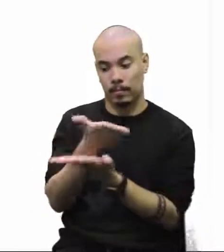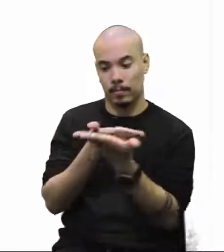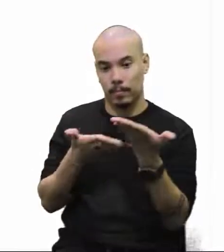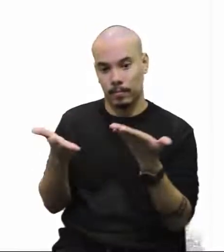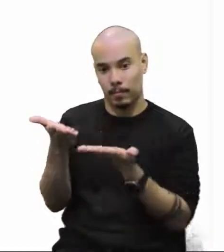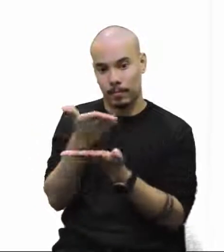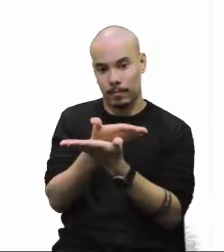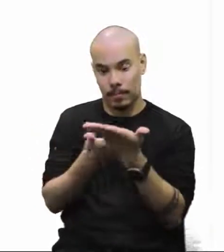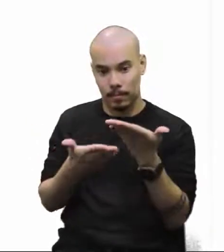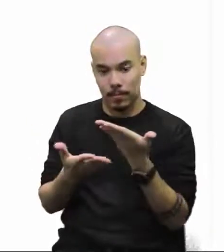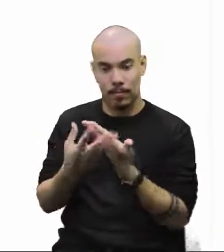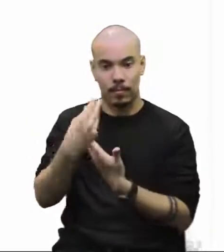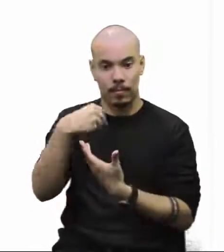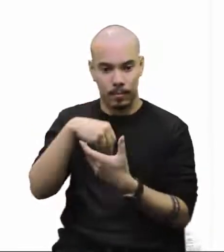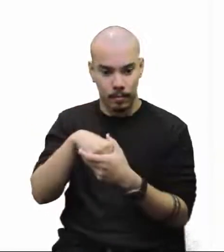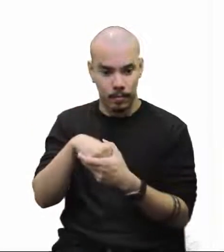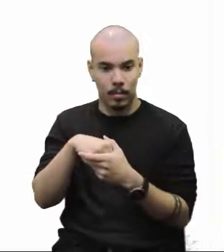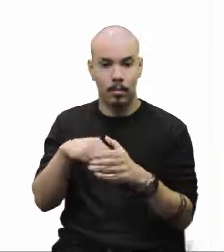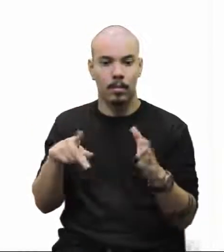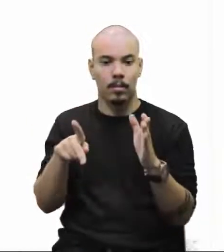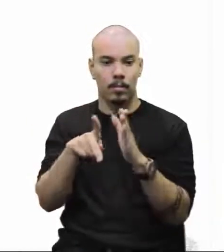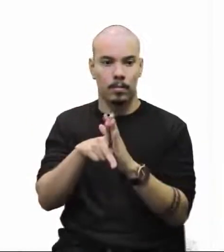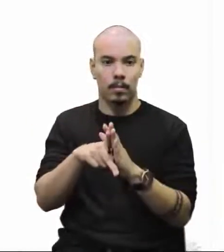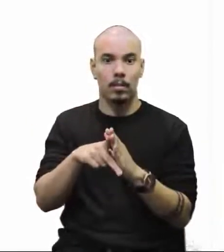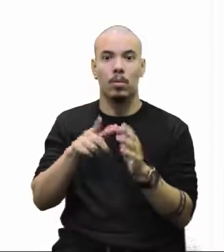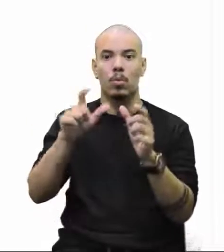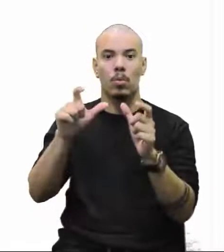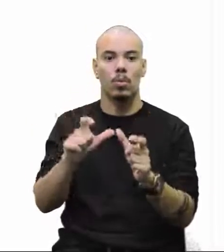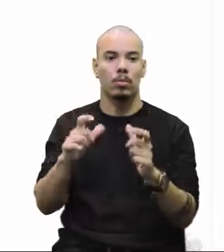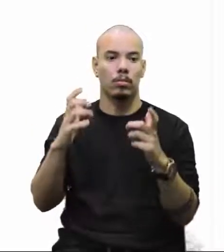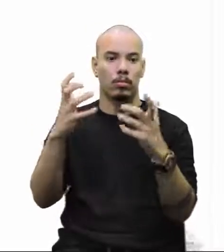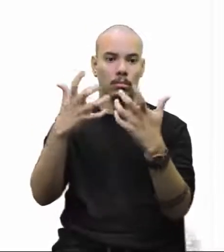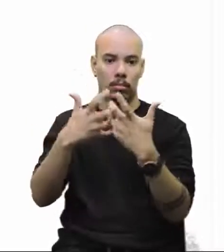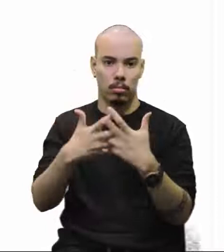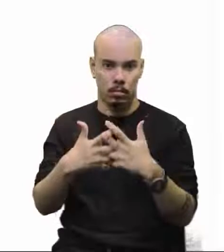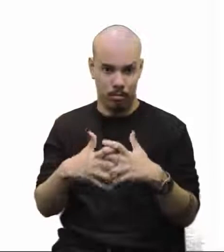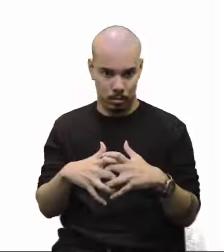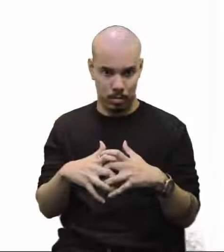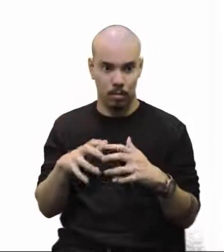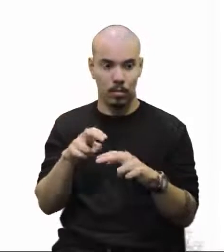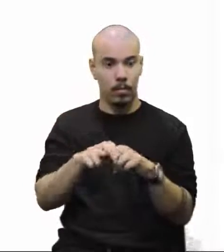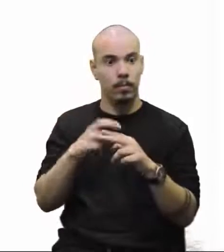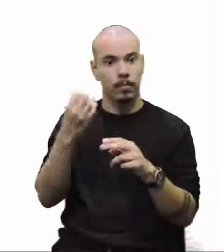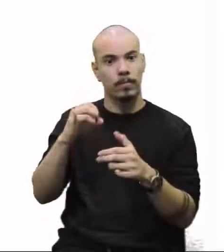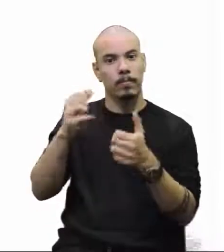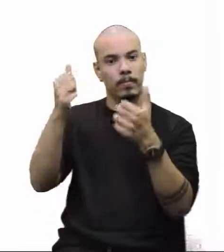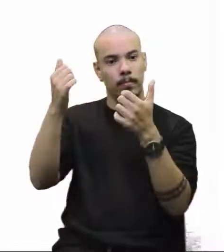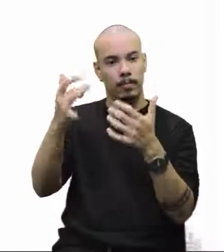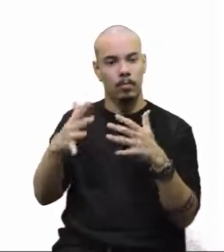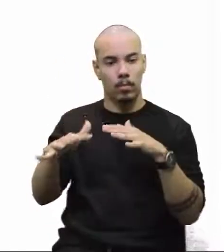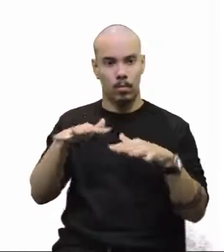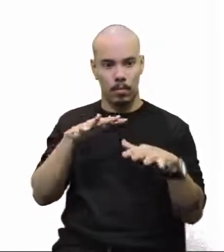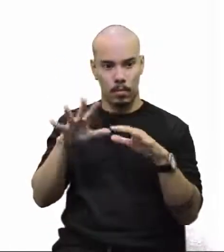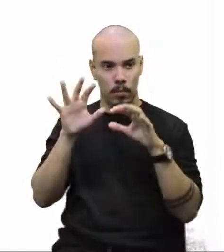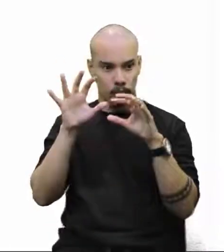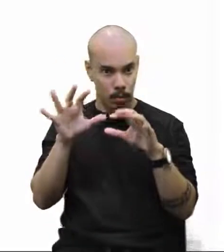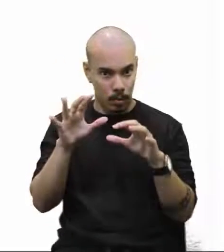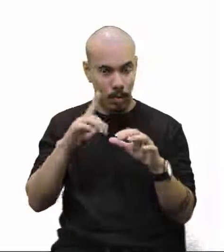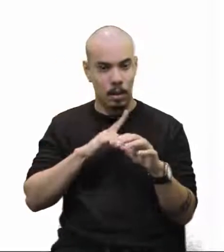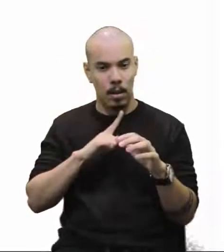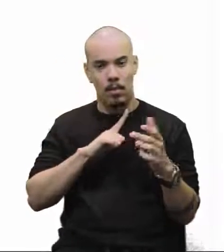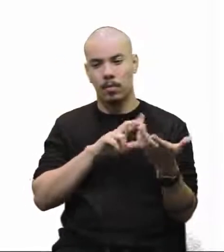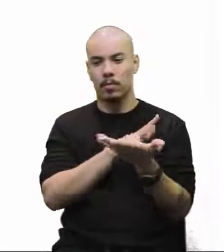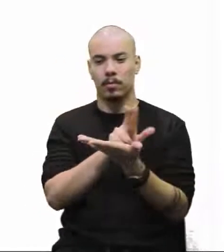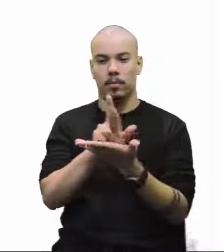o campo magnético da região onde a carga se move. Então, se eu falo do movimento de uma carga e várias cargas,